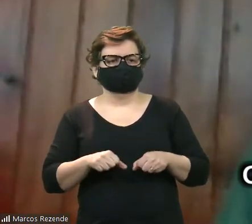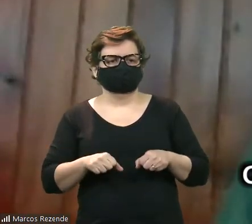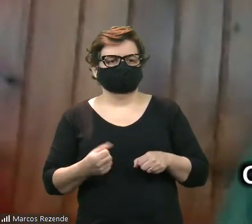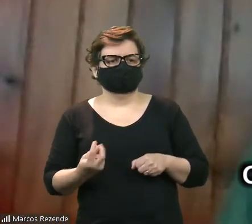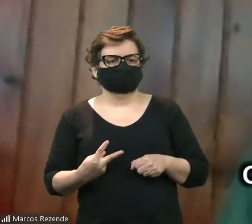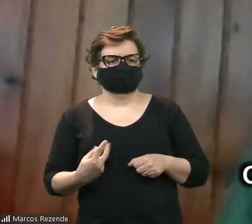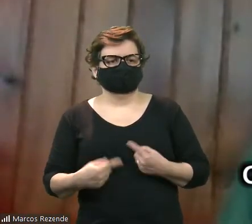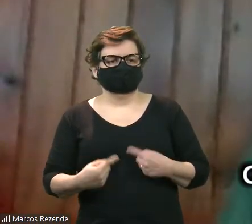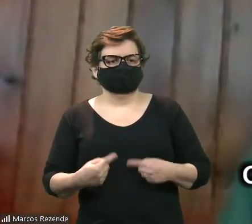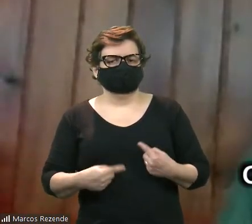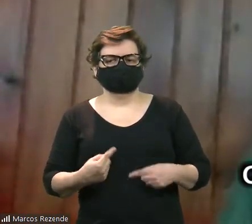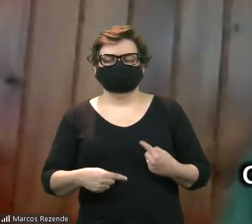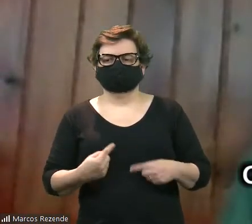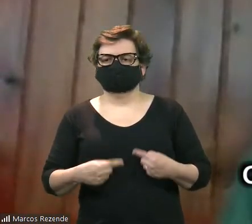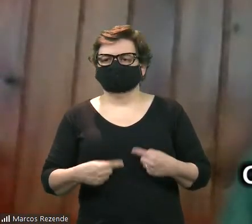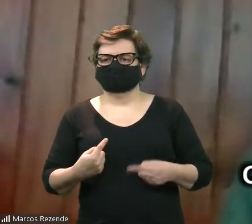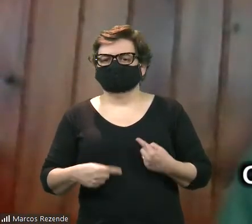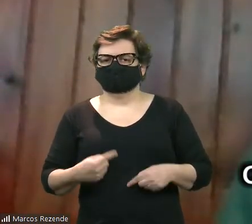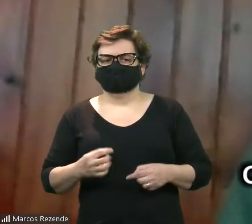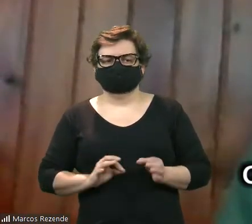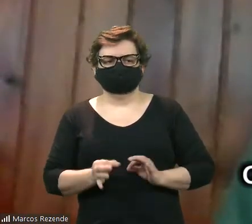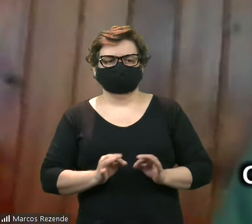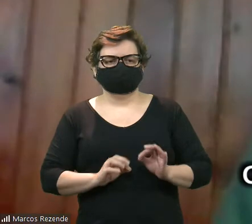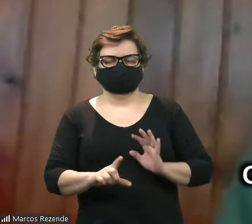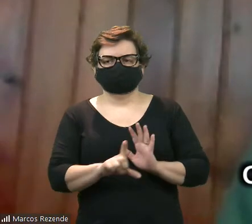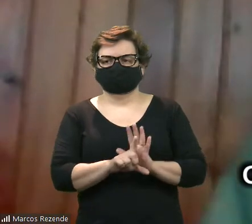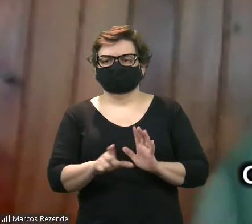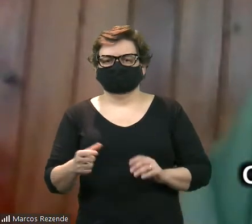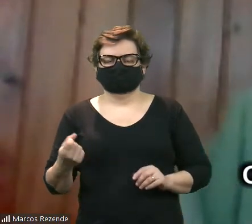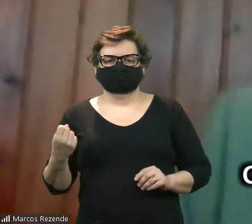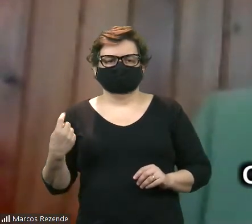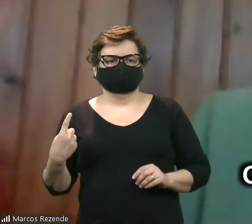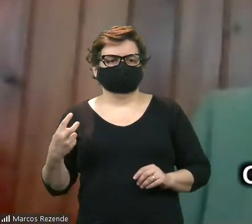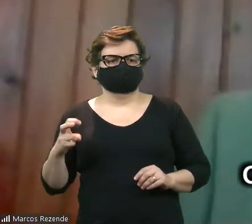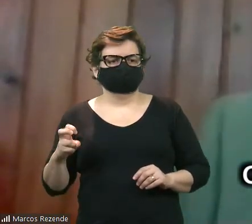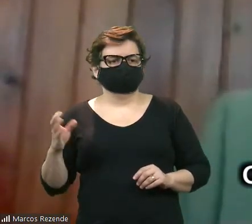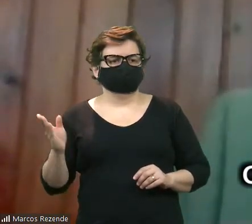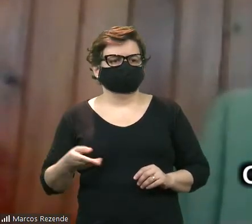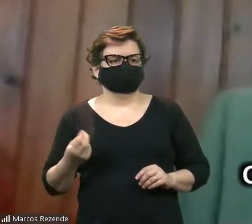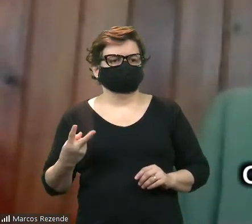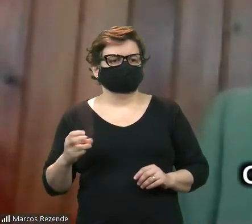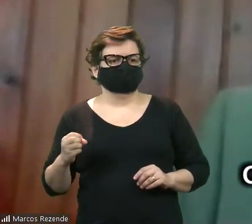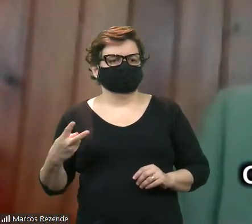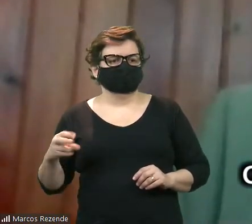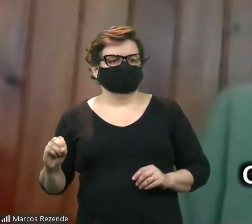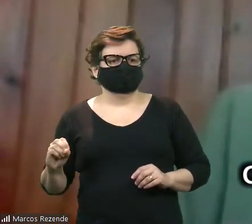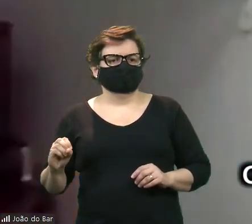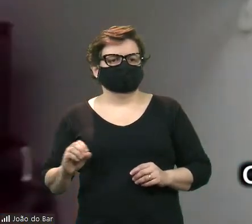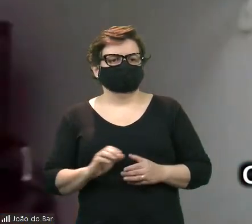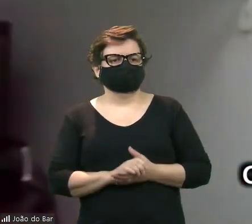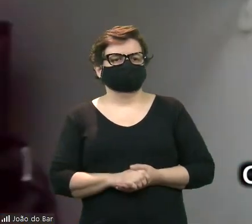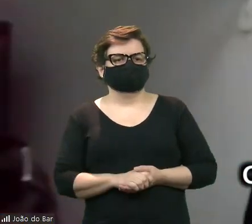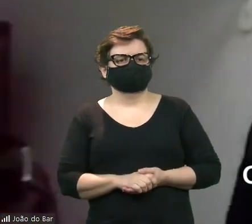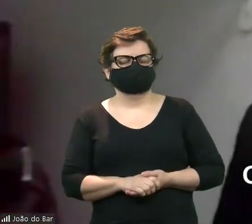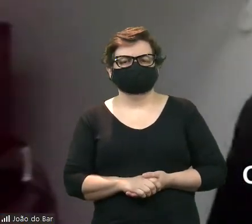está em segunda discussão o projeto de lei número 15/2020.